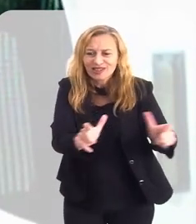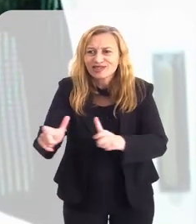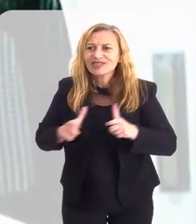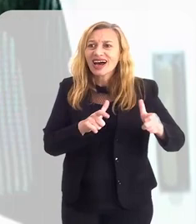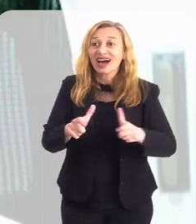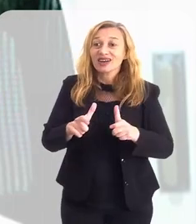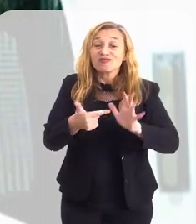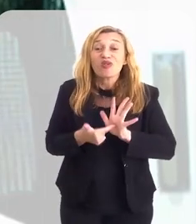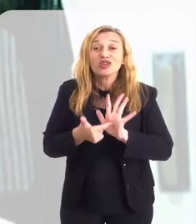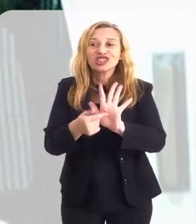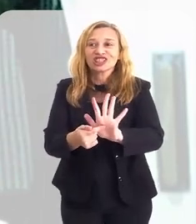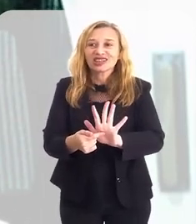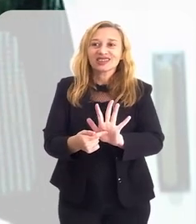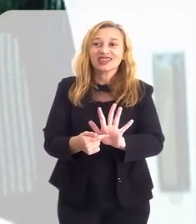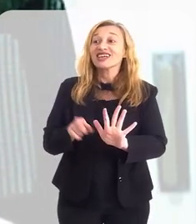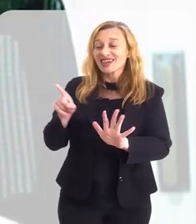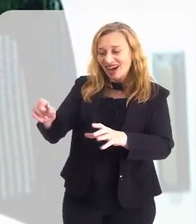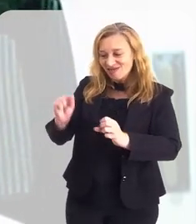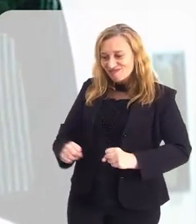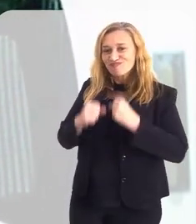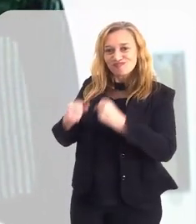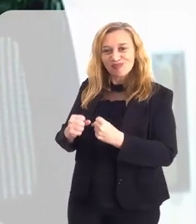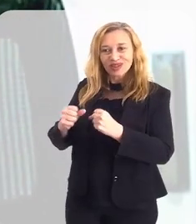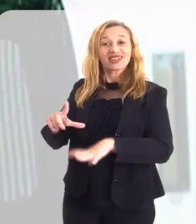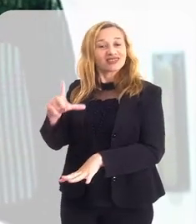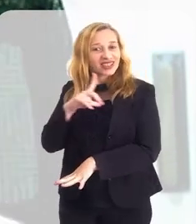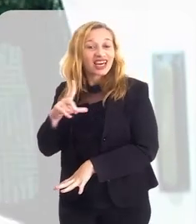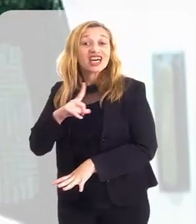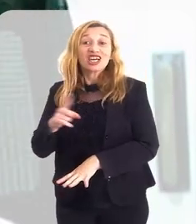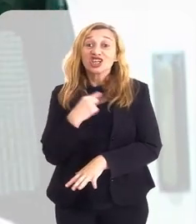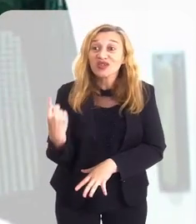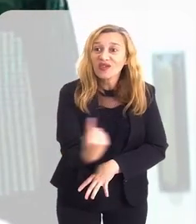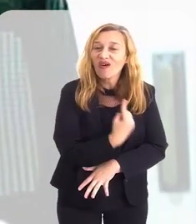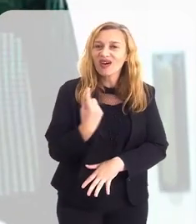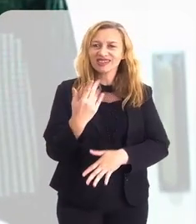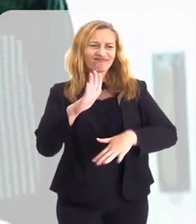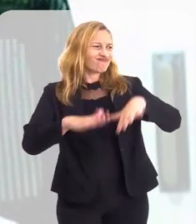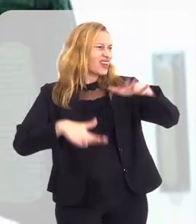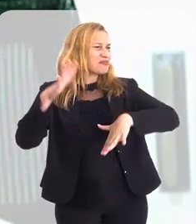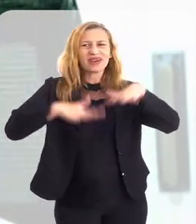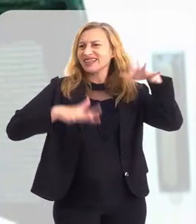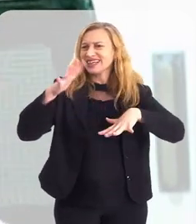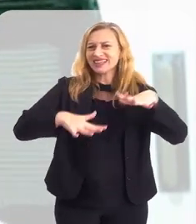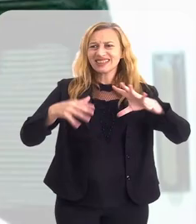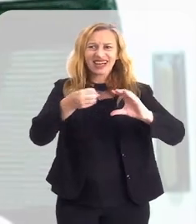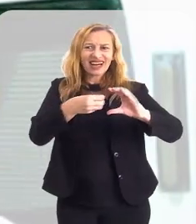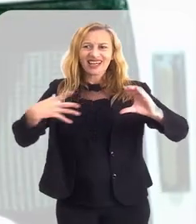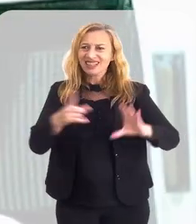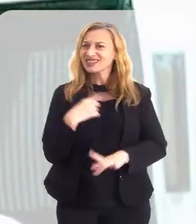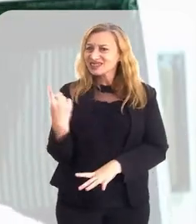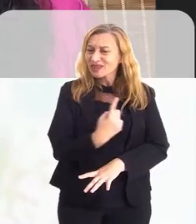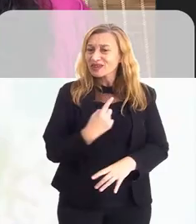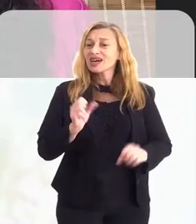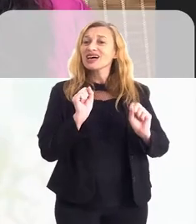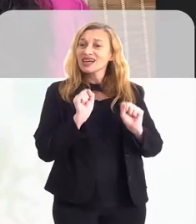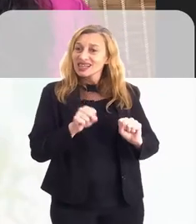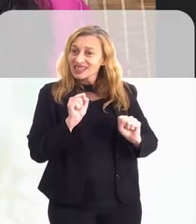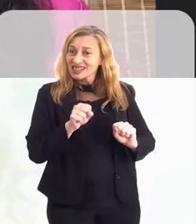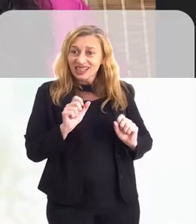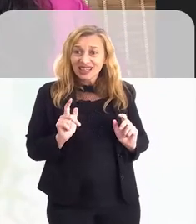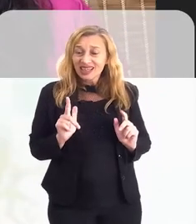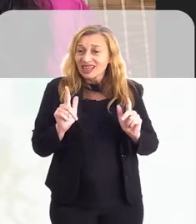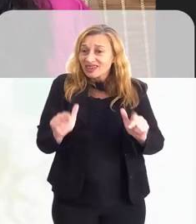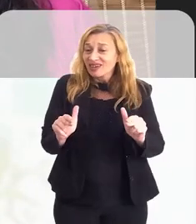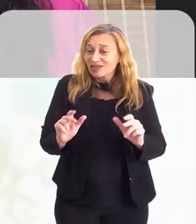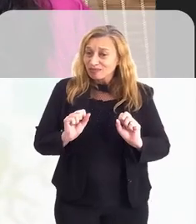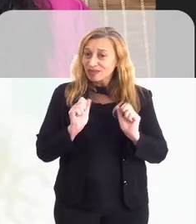vários espaços, mostrando que elas têm potenciais e que todos nós, independente das nossas características, temos